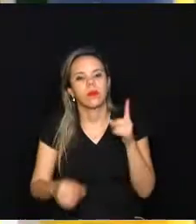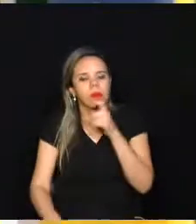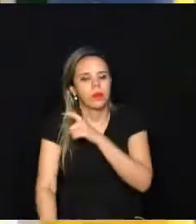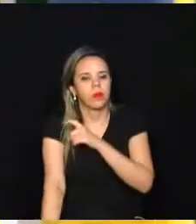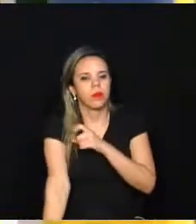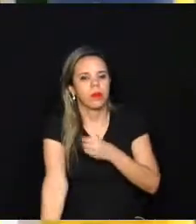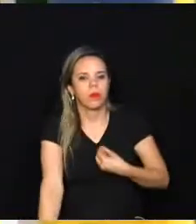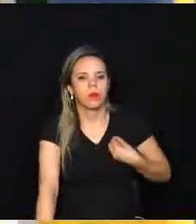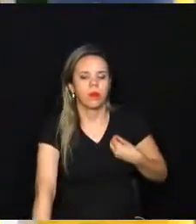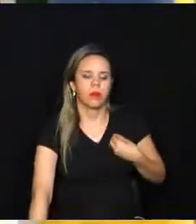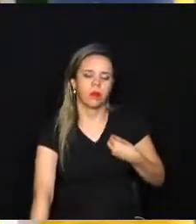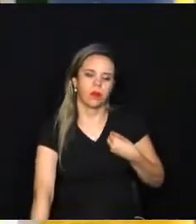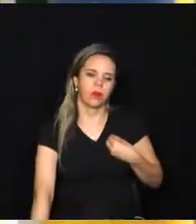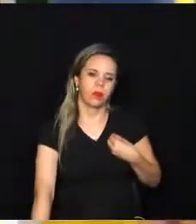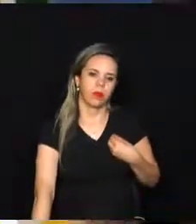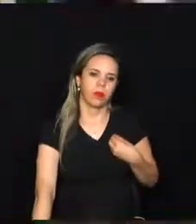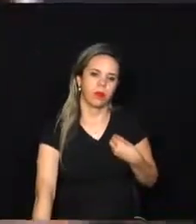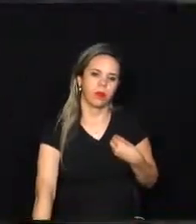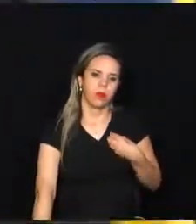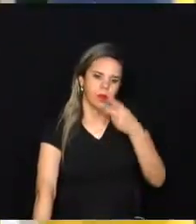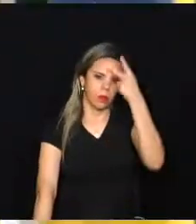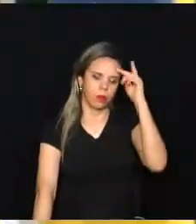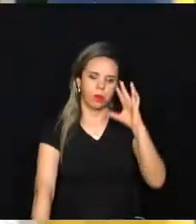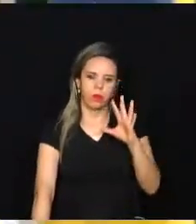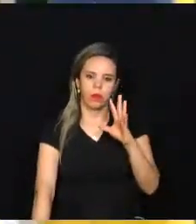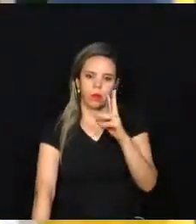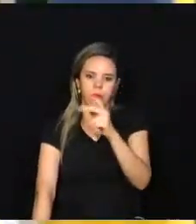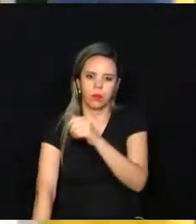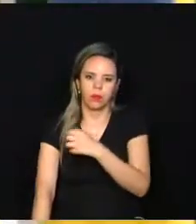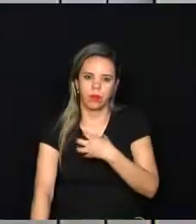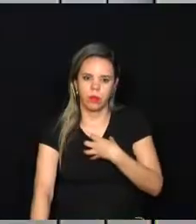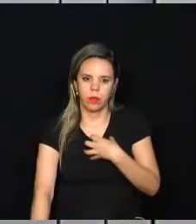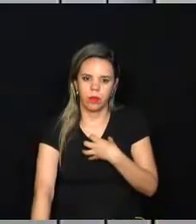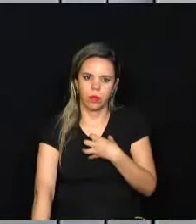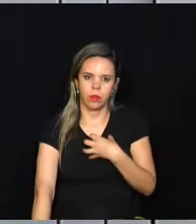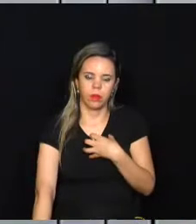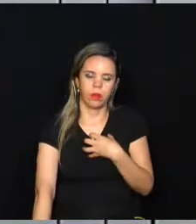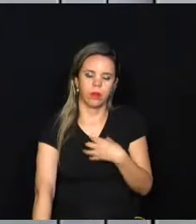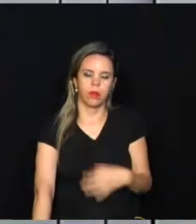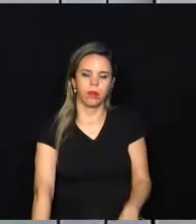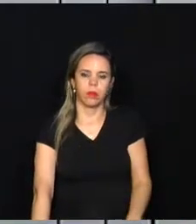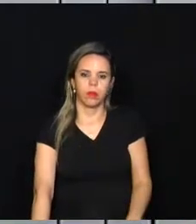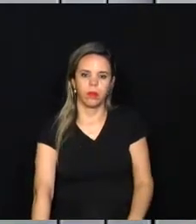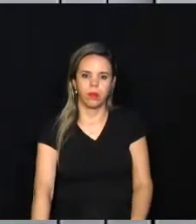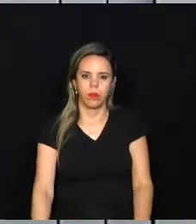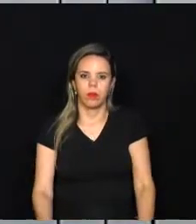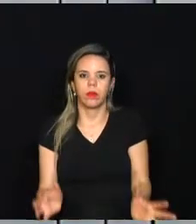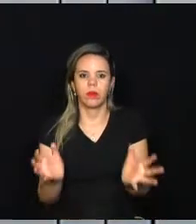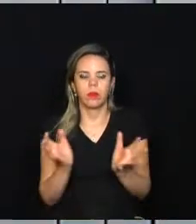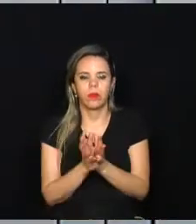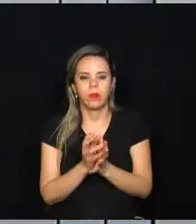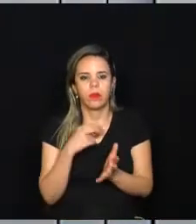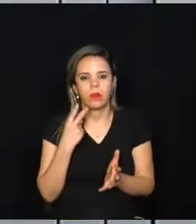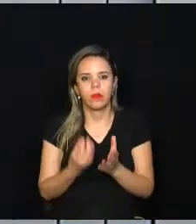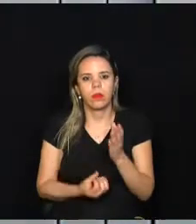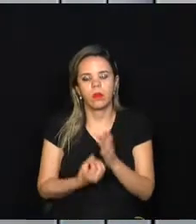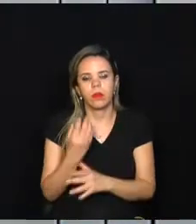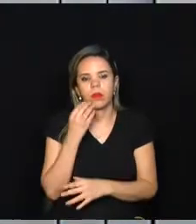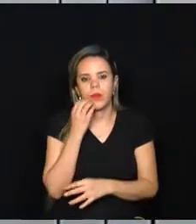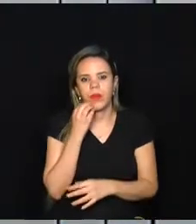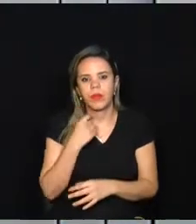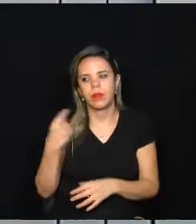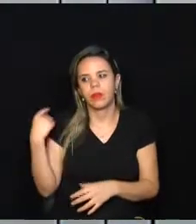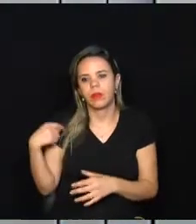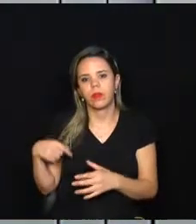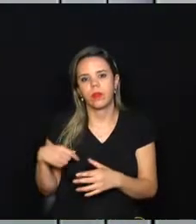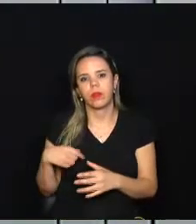que a gente sabe que está na vida de todo mundo e está todo mundo sentindo na pele. As frentes parlamentares foram criadas